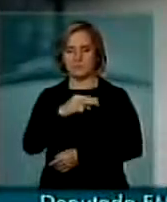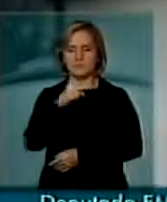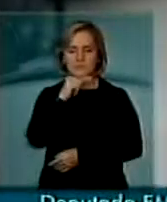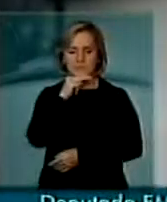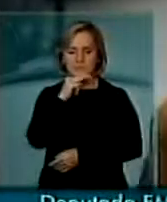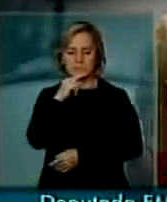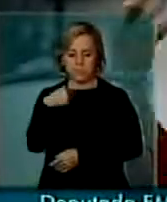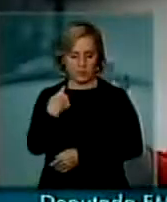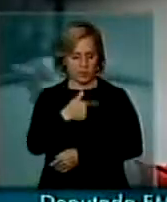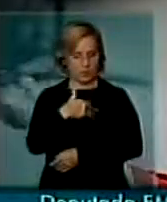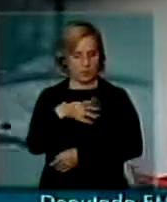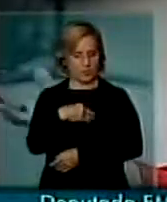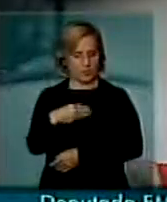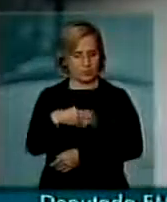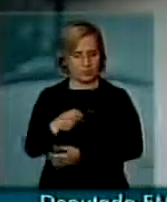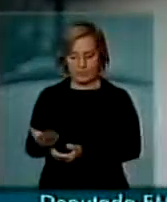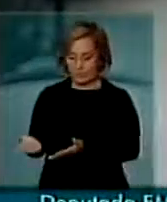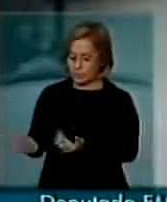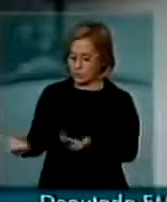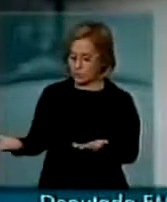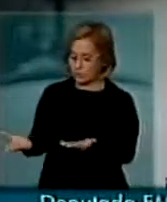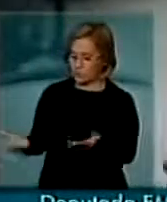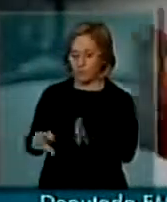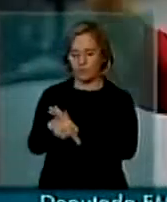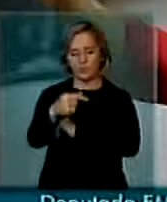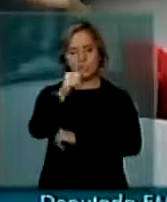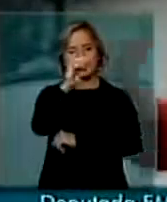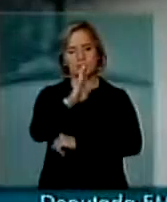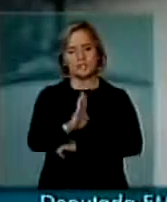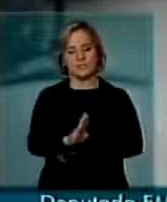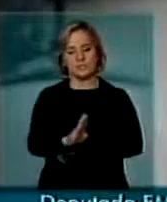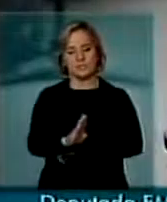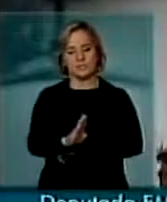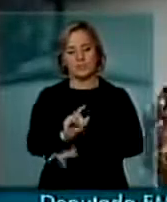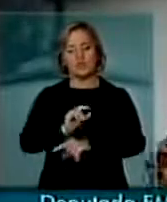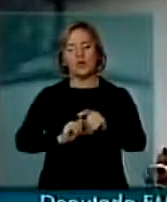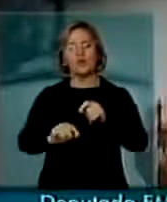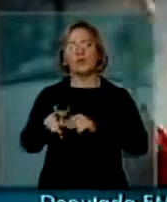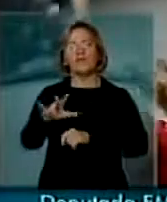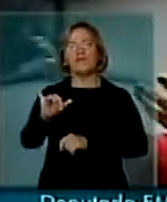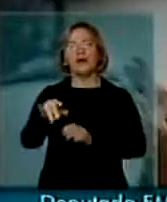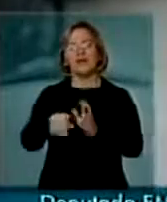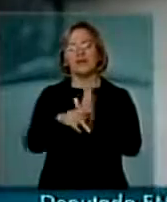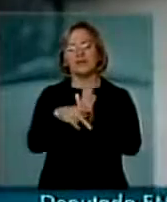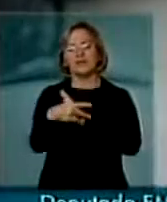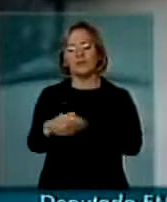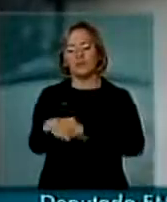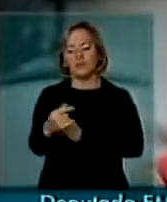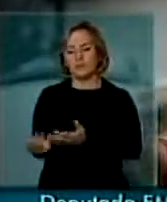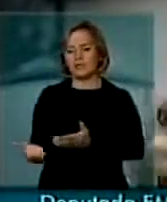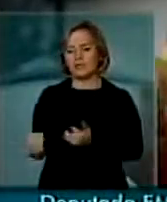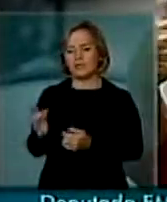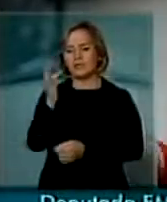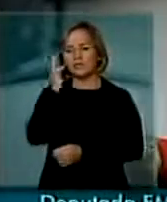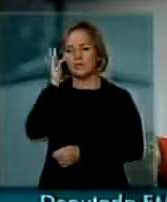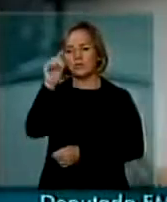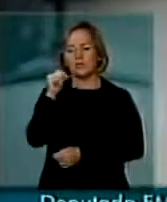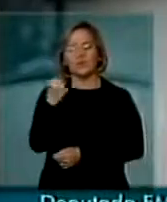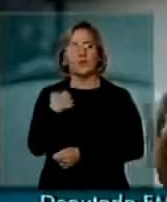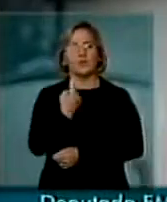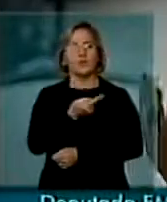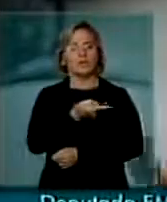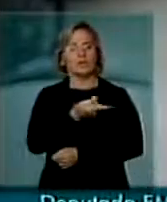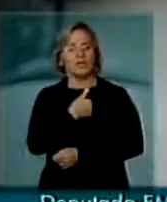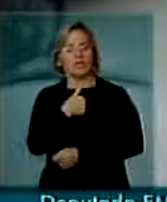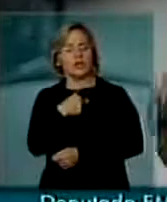os nossos filhos, a juventude deste país, o que será, não é, desta juventude, o que nós desejamos e qual o compromisso